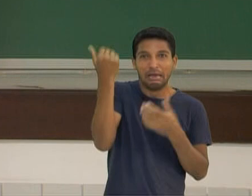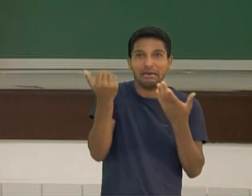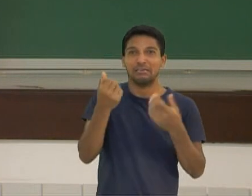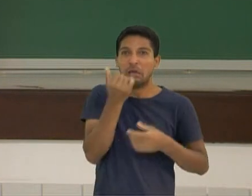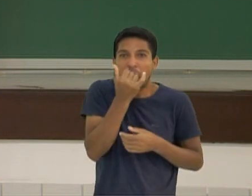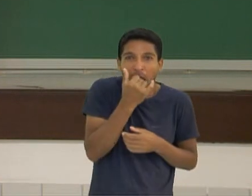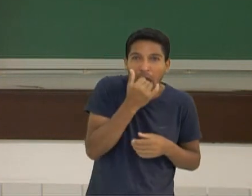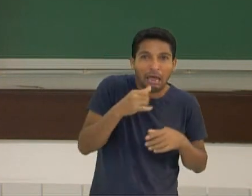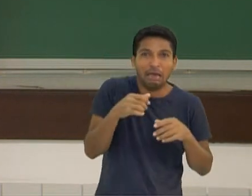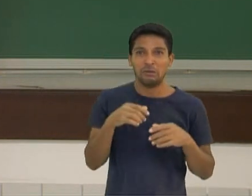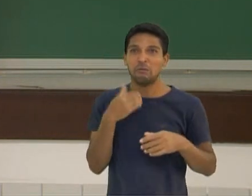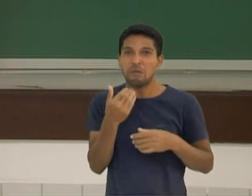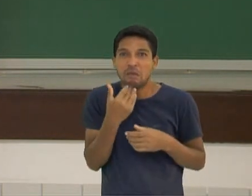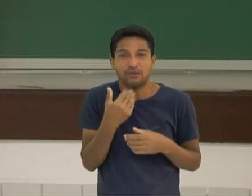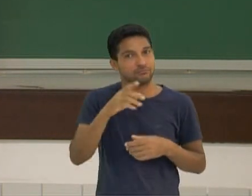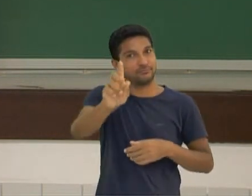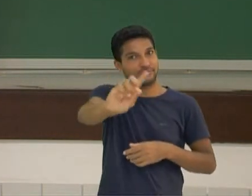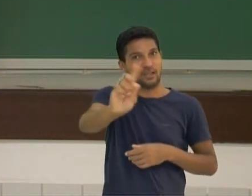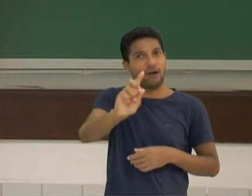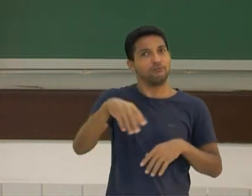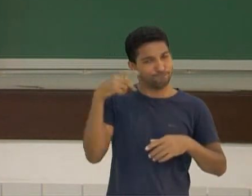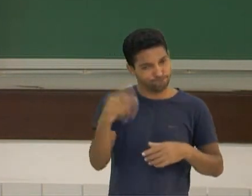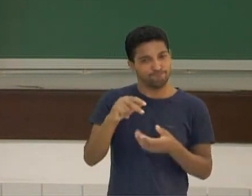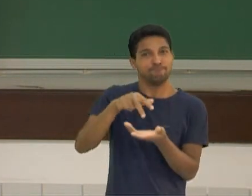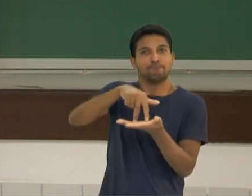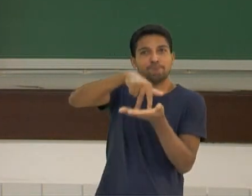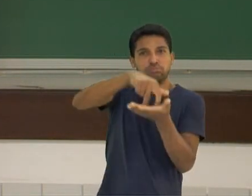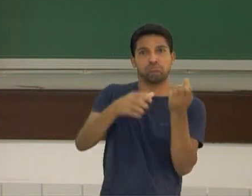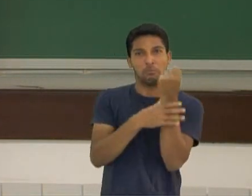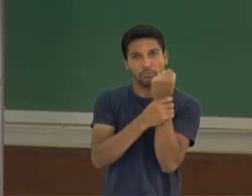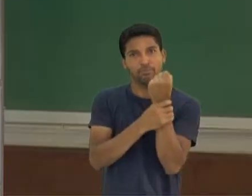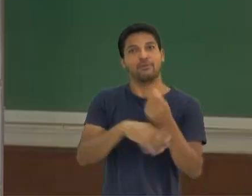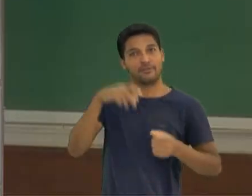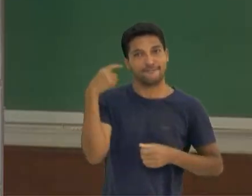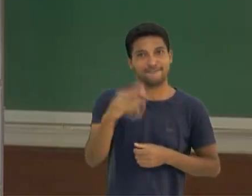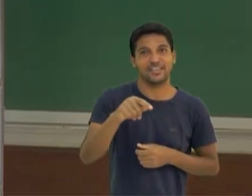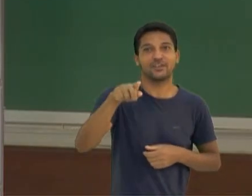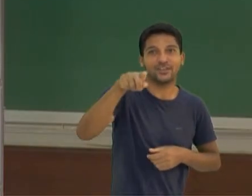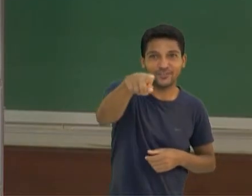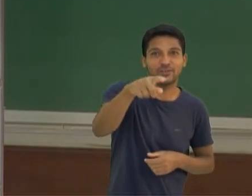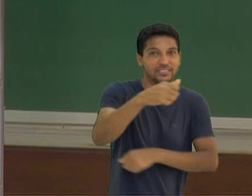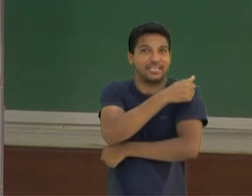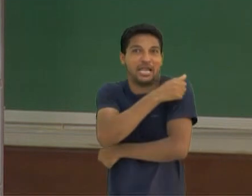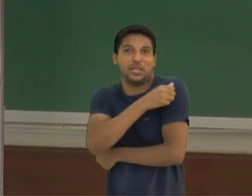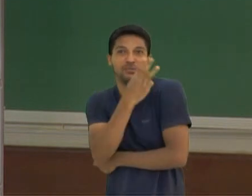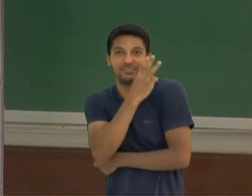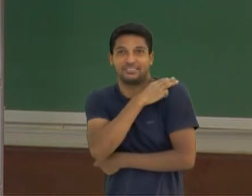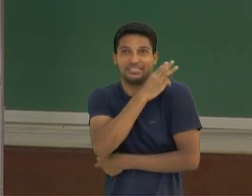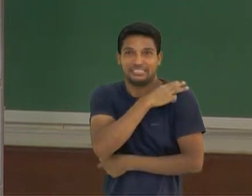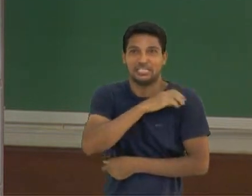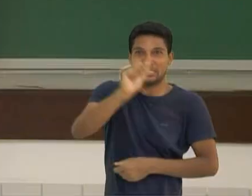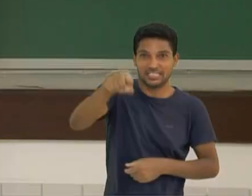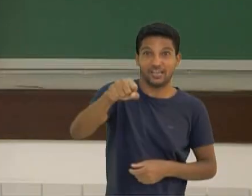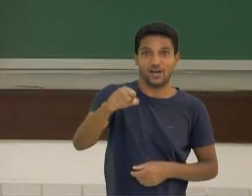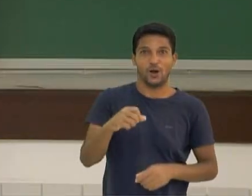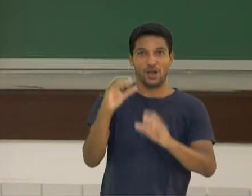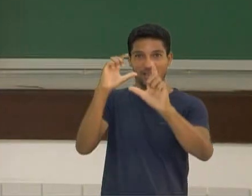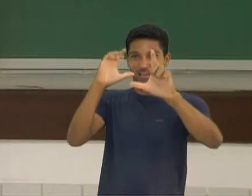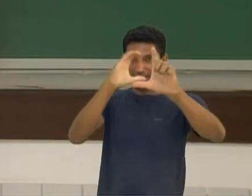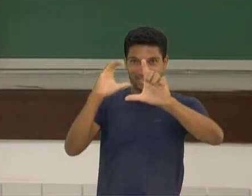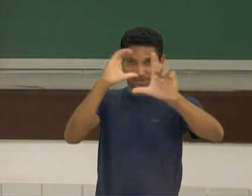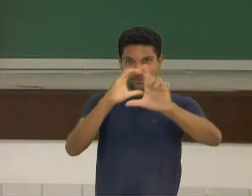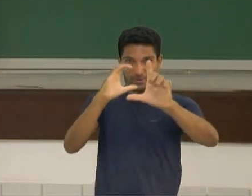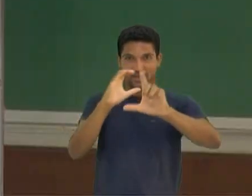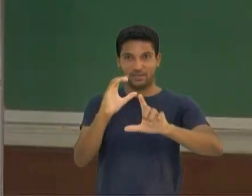Aqui o negócio é na lata, né? Primeiro exercício é do ITA, porque você, aluno da terceira série, sim, câmera 1, você,